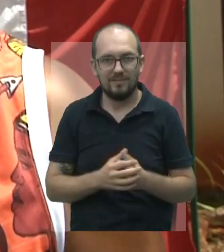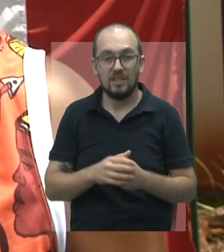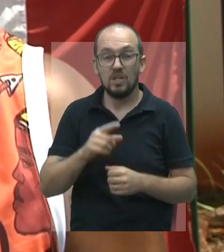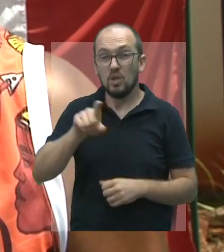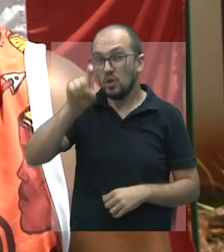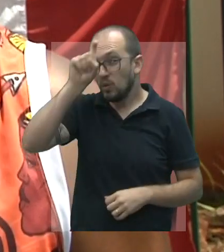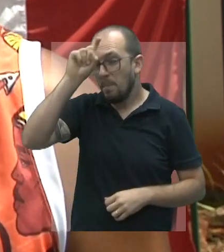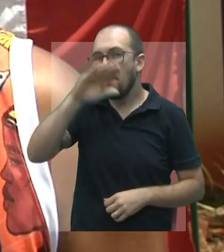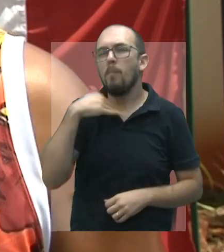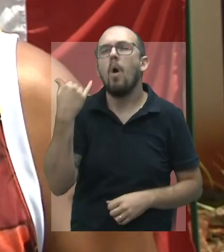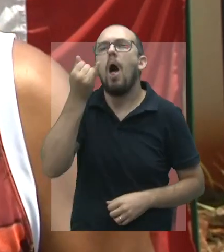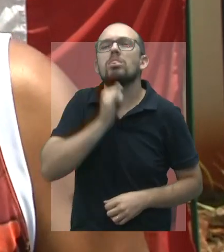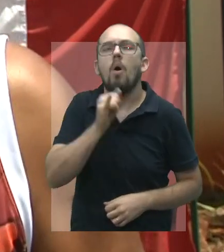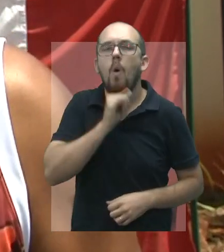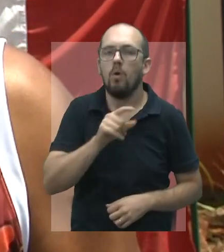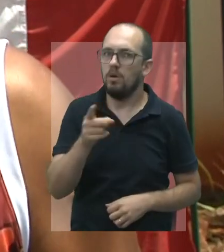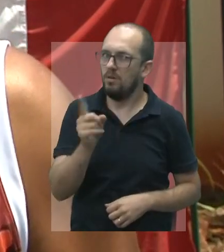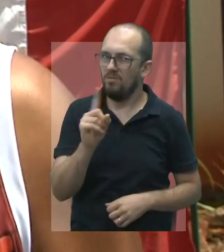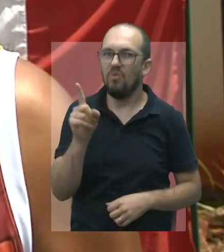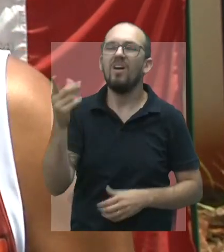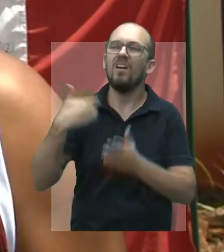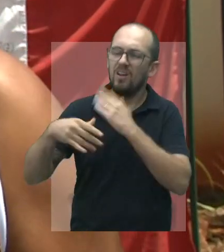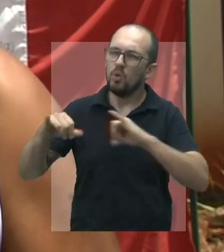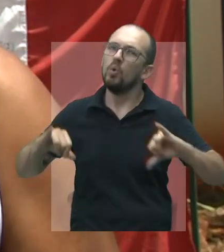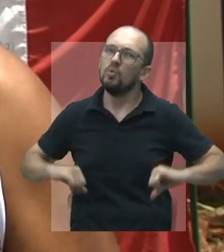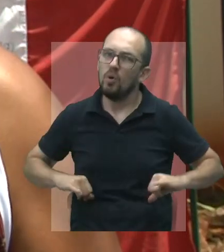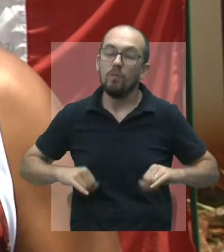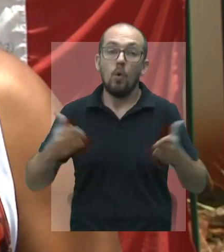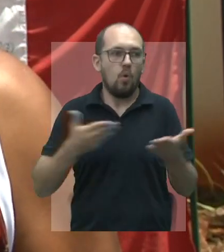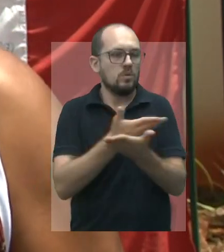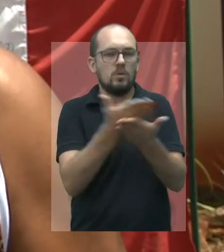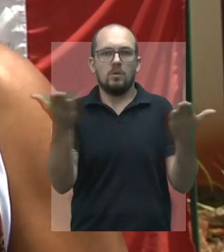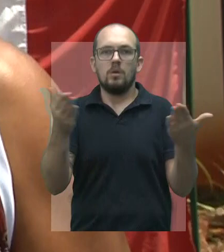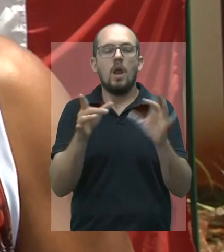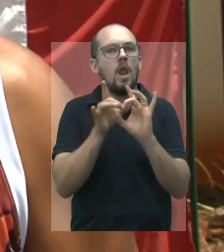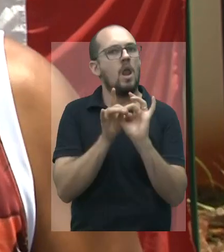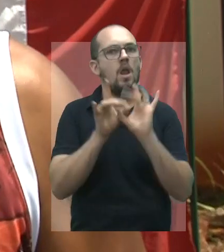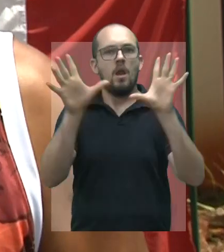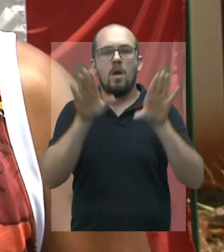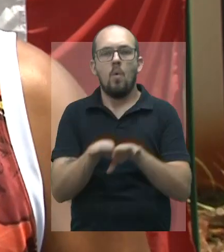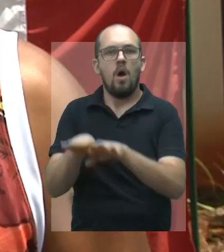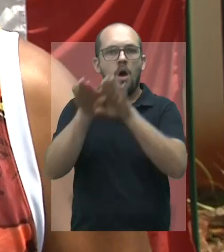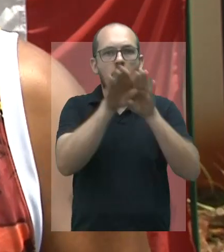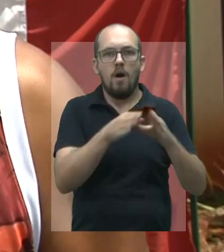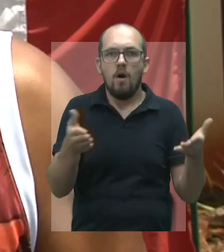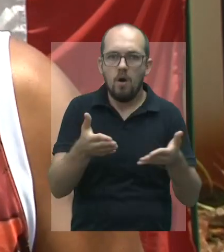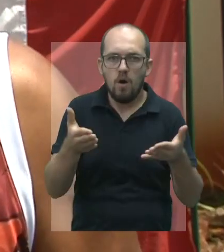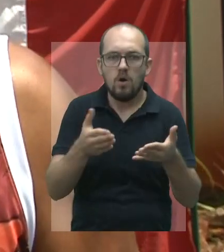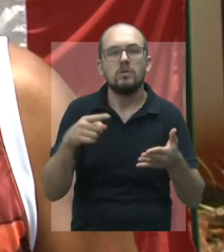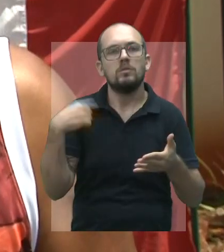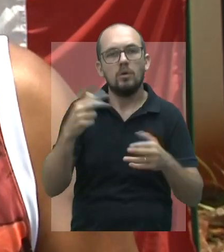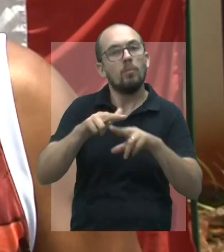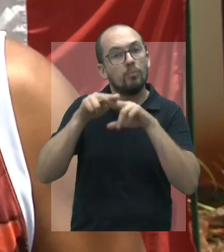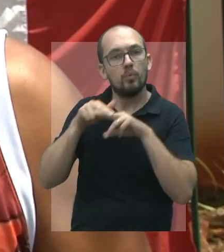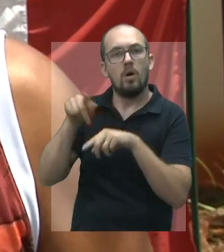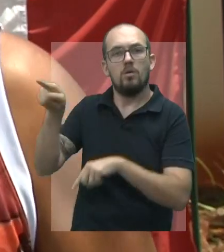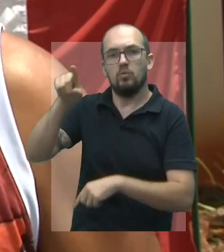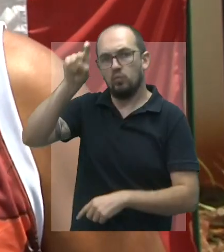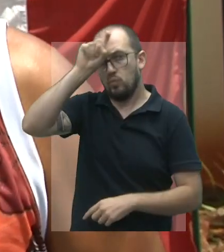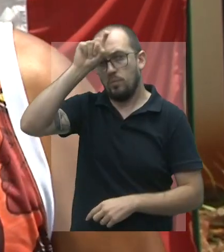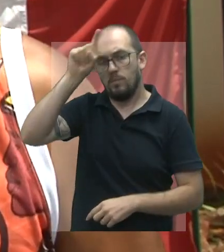morreu para que todos nós estivéssemos aqui hoje, nessa liberdade, nessa igualdade, para a gente ter os mesmos